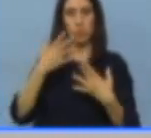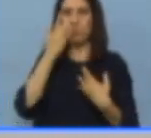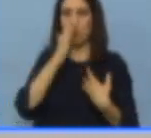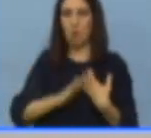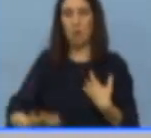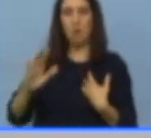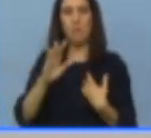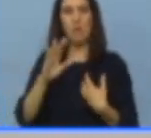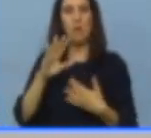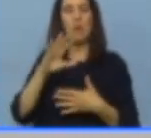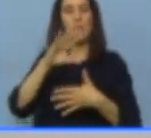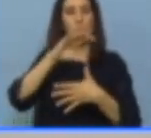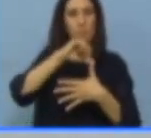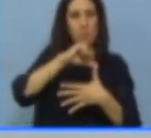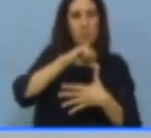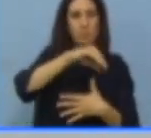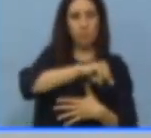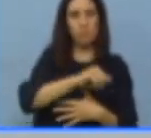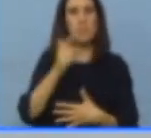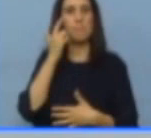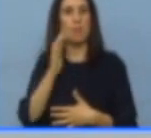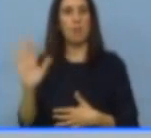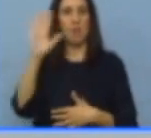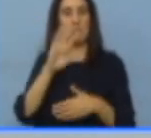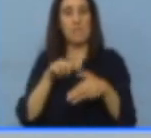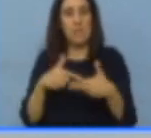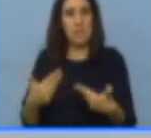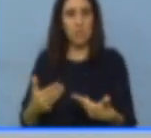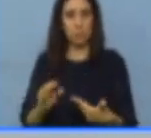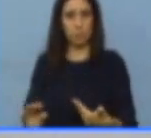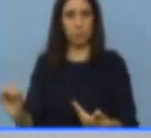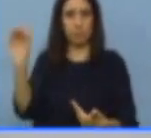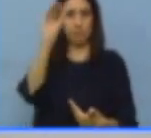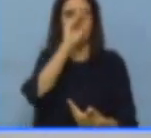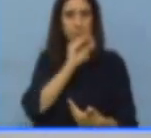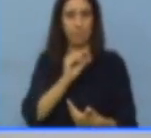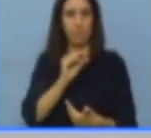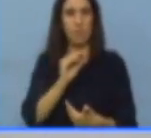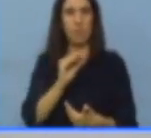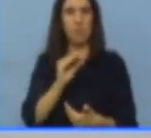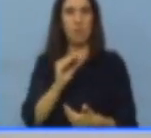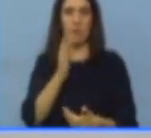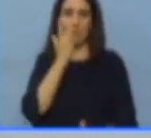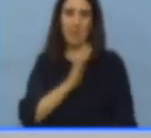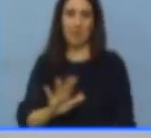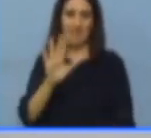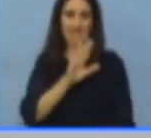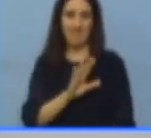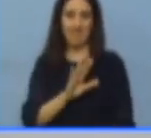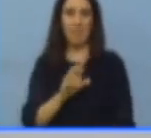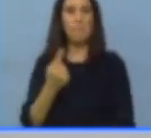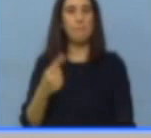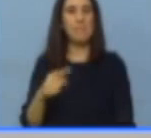América Latina e acabámos na Ásia. Portanto, neste momento, a geografia vocacional é africana. Nós